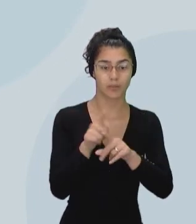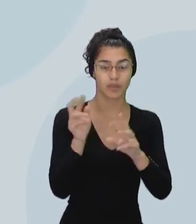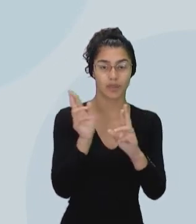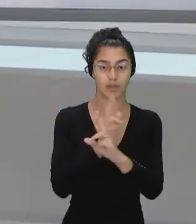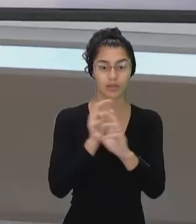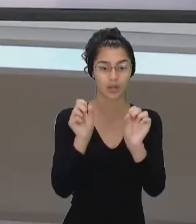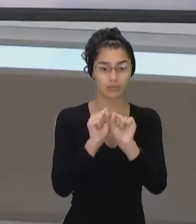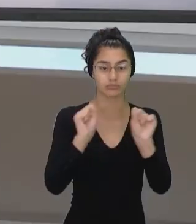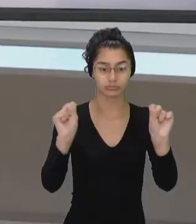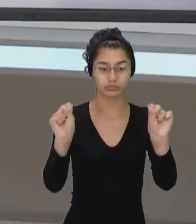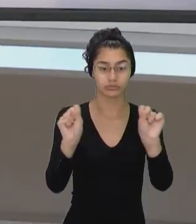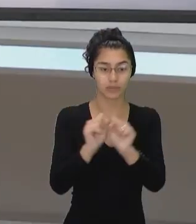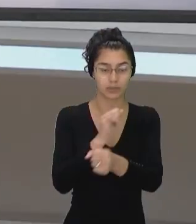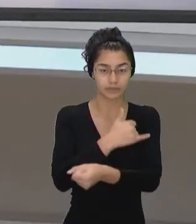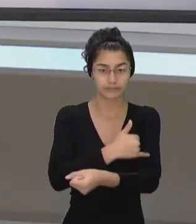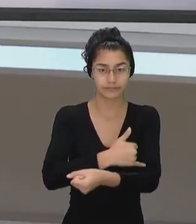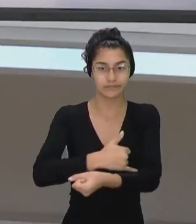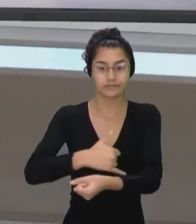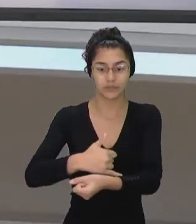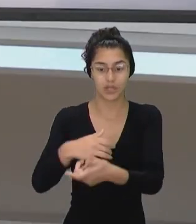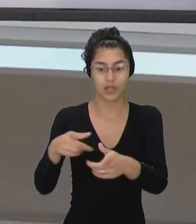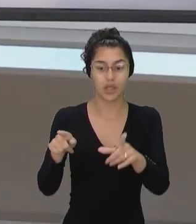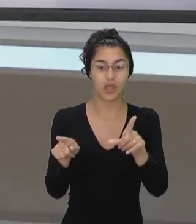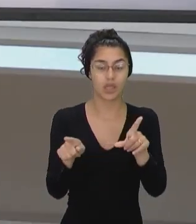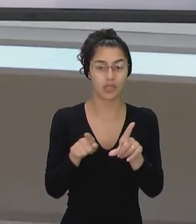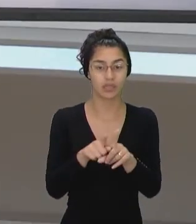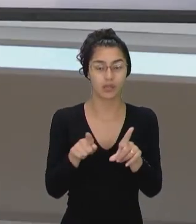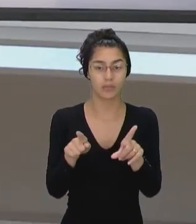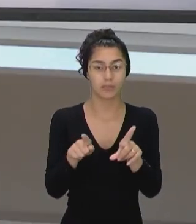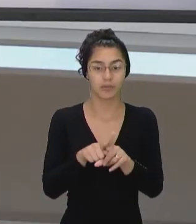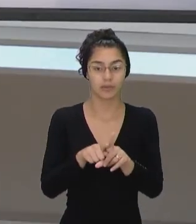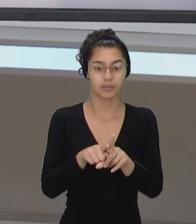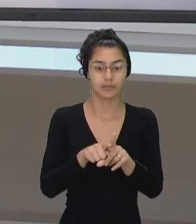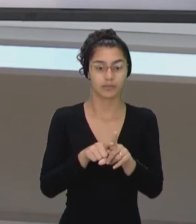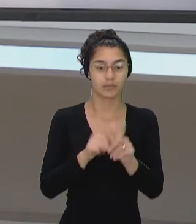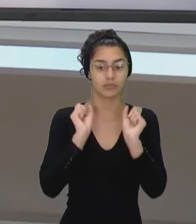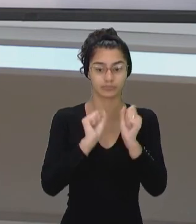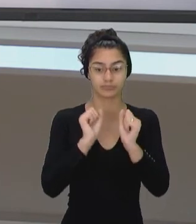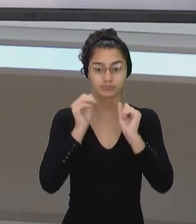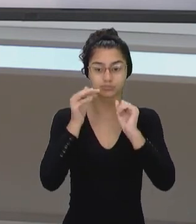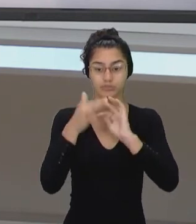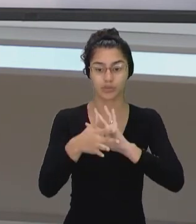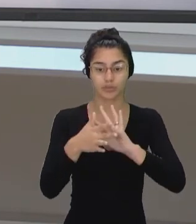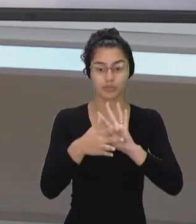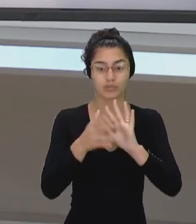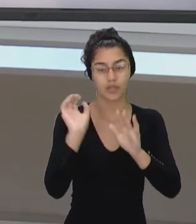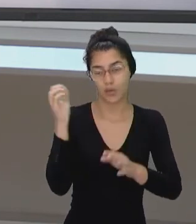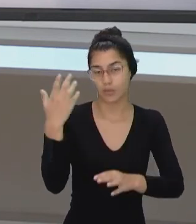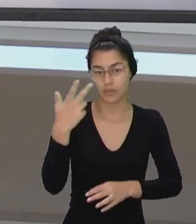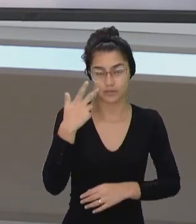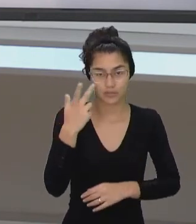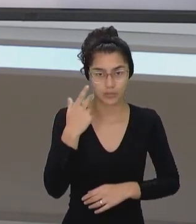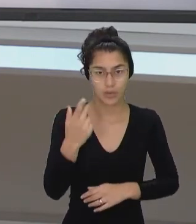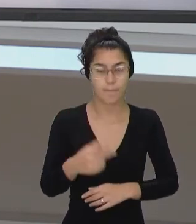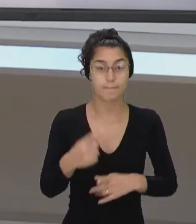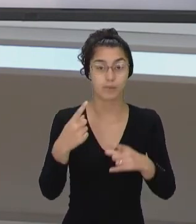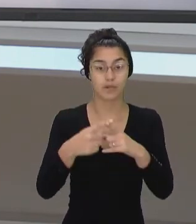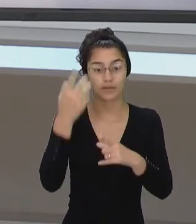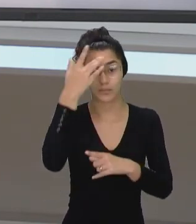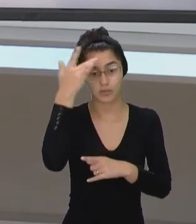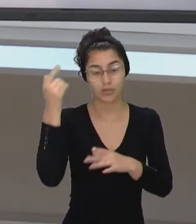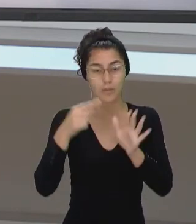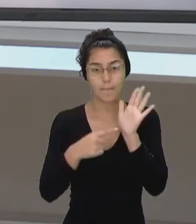ao sistema nervoso central e também, né, a essas ações voluntárias. Por isso que a